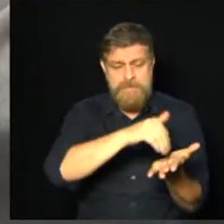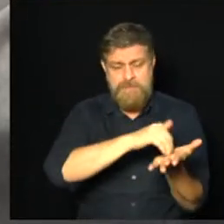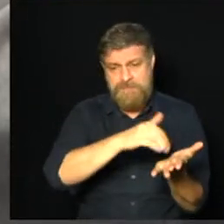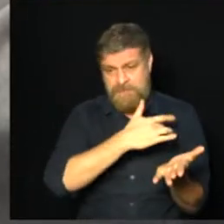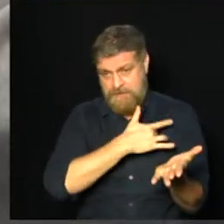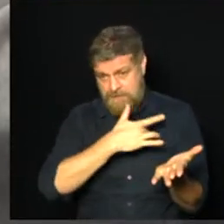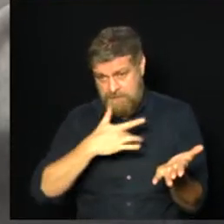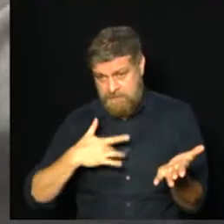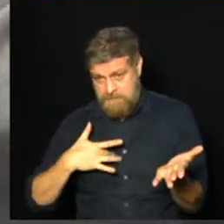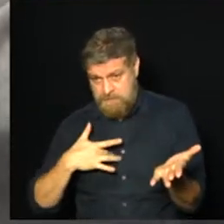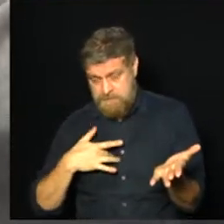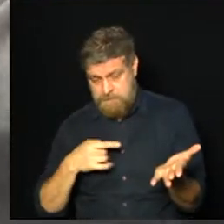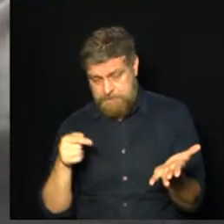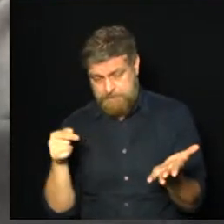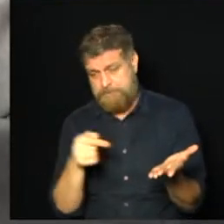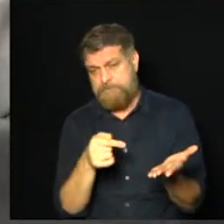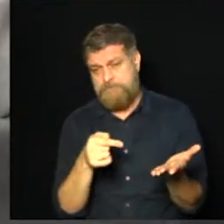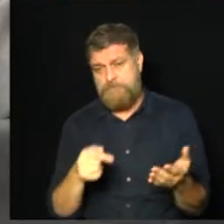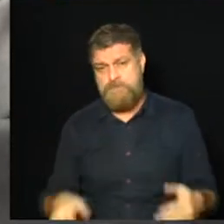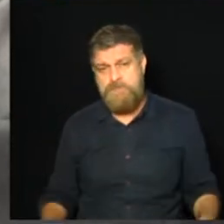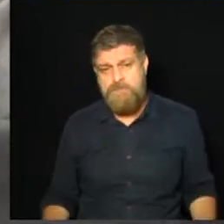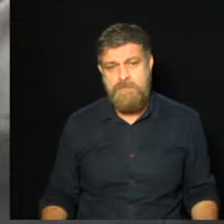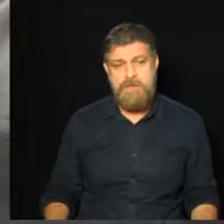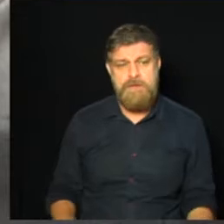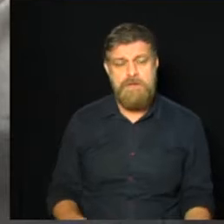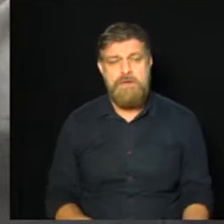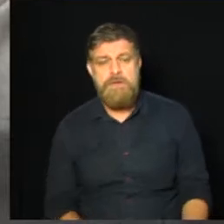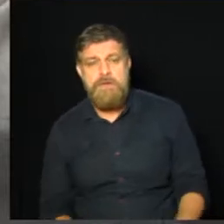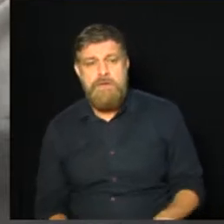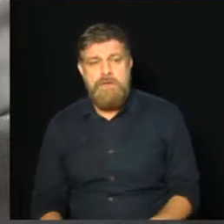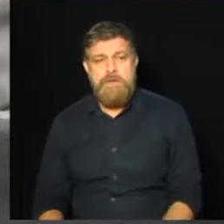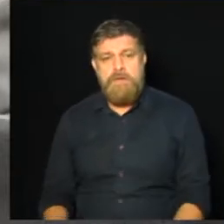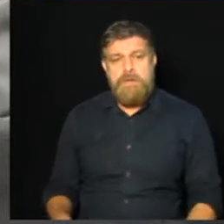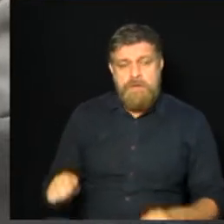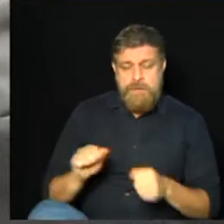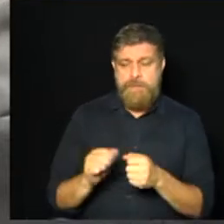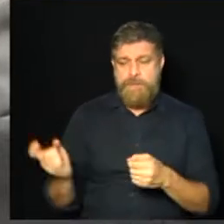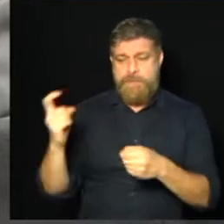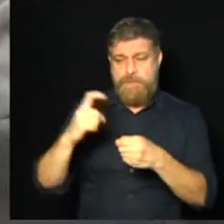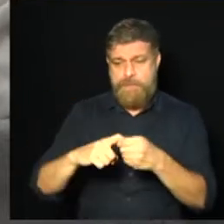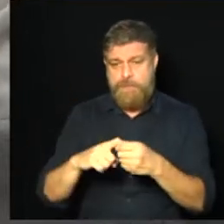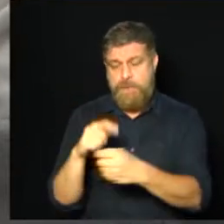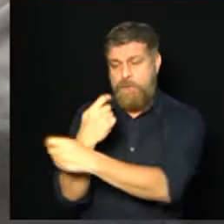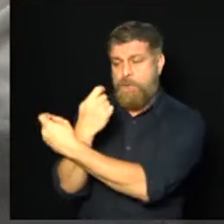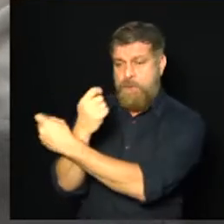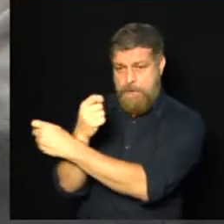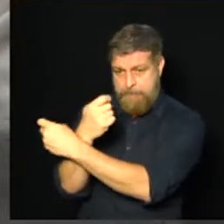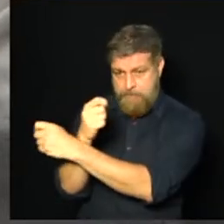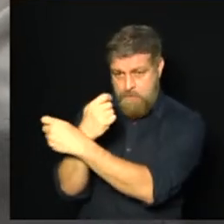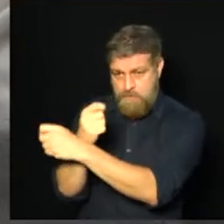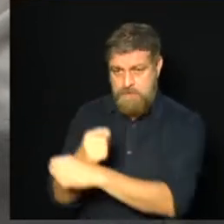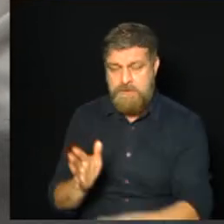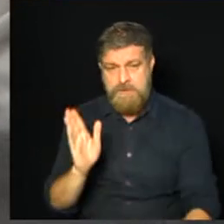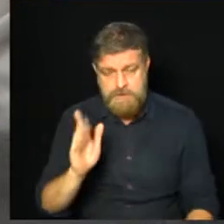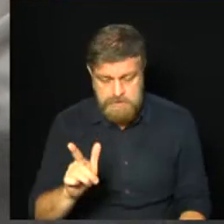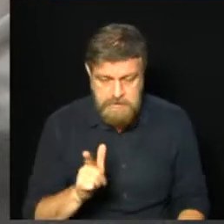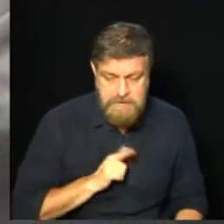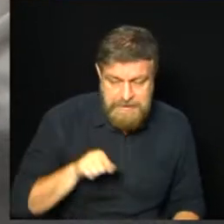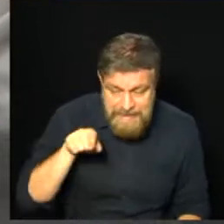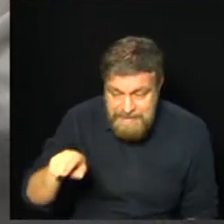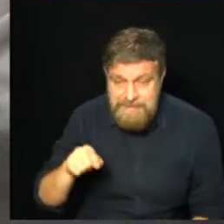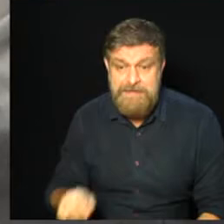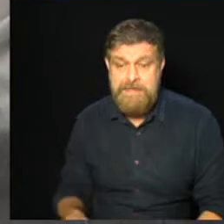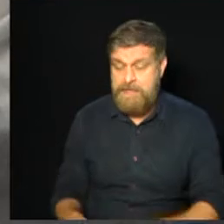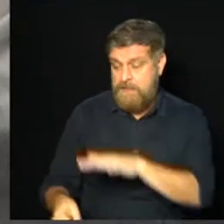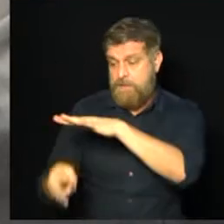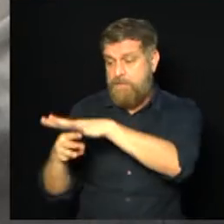Secretaria Municipal de Saúde, fez convênio com a PUC, que já tem correntemente, é uma entidade privada sem